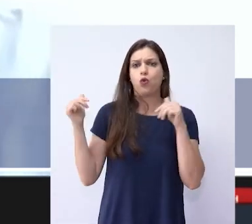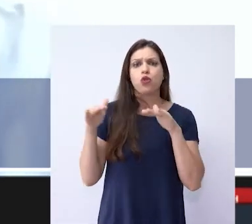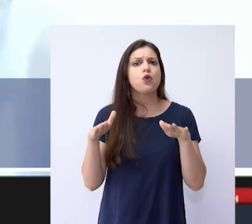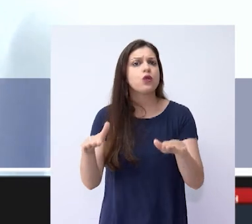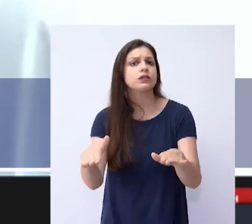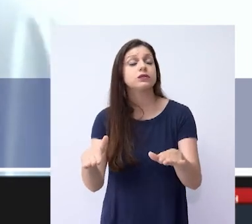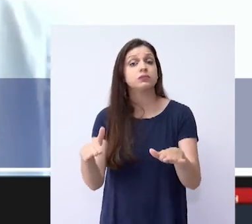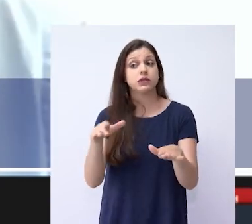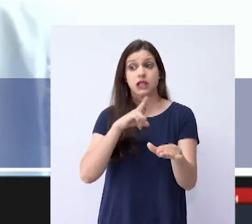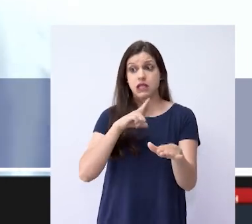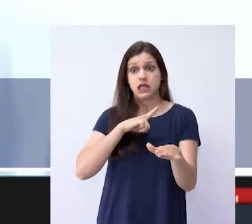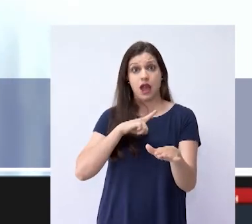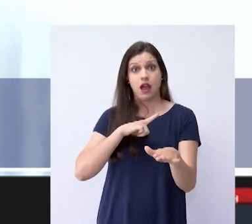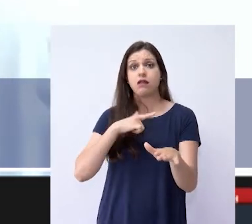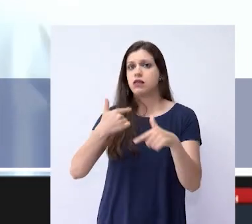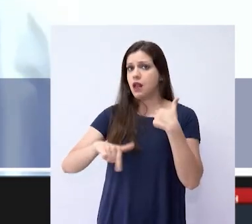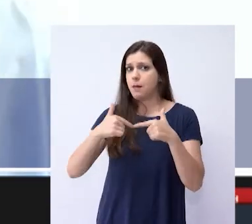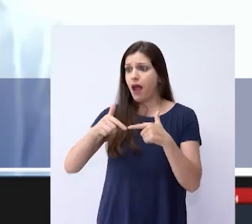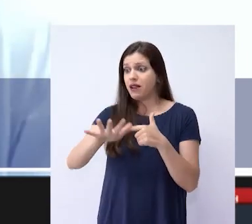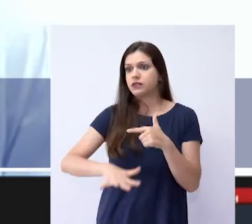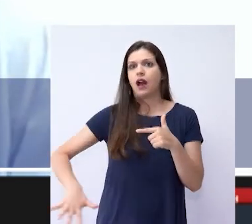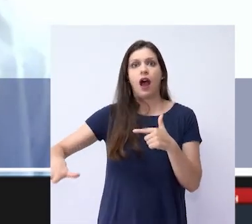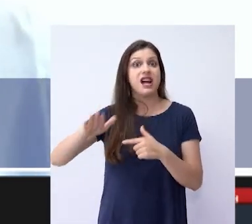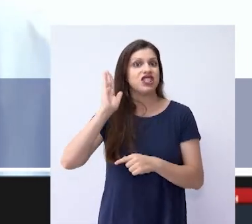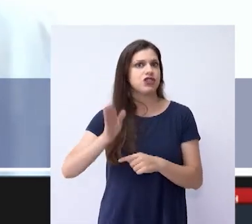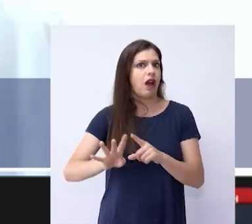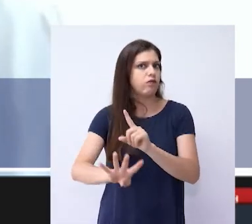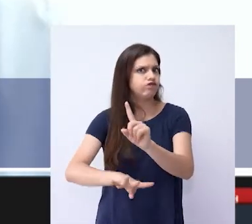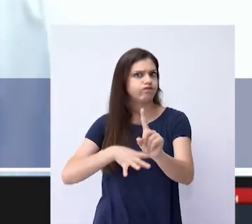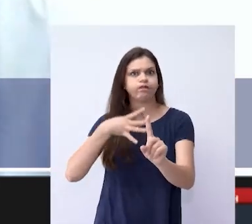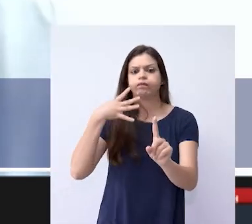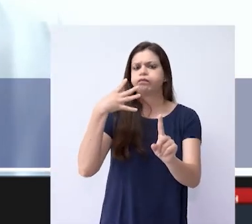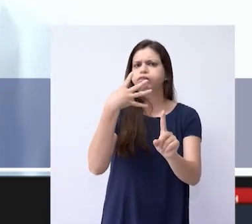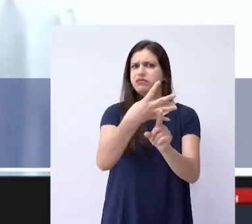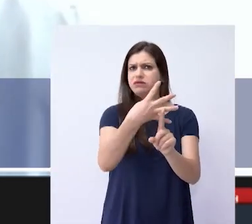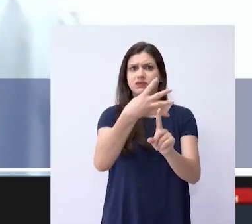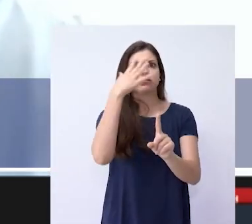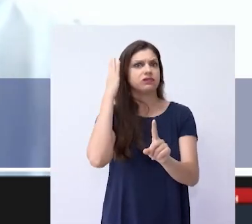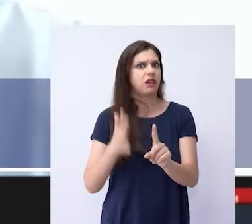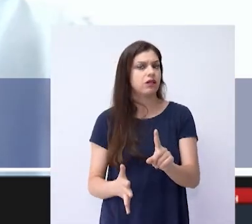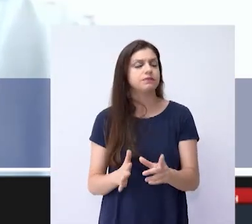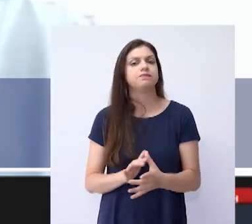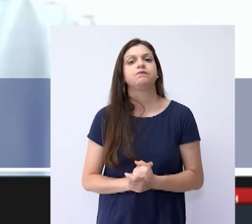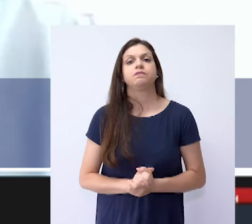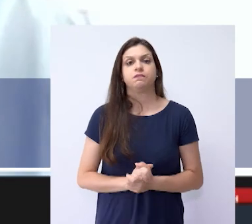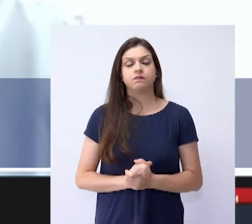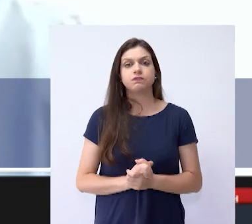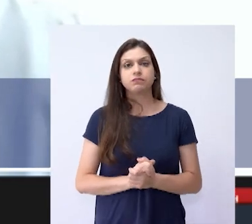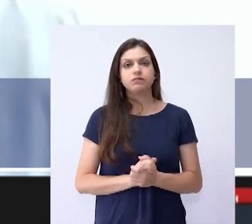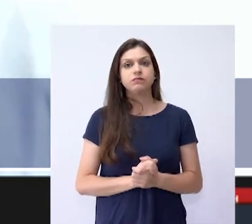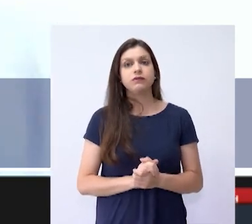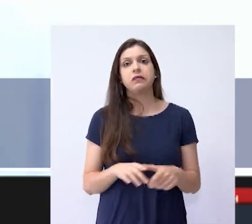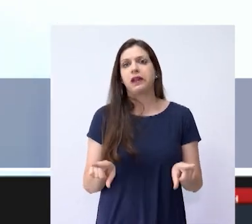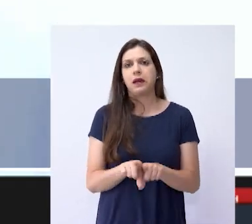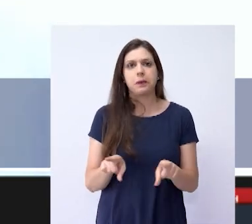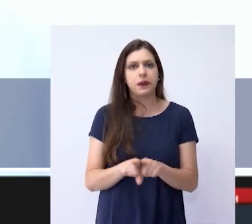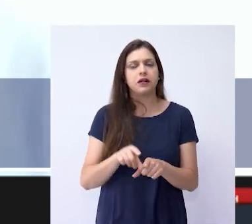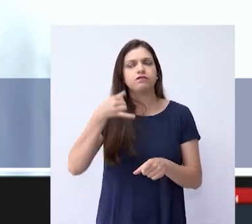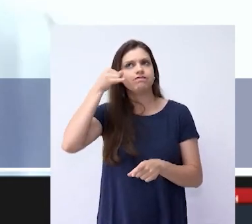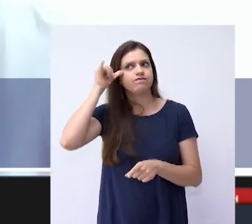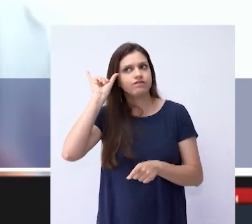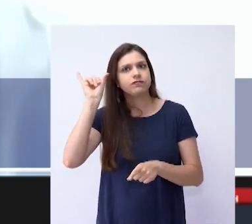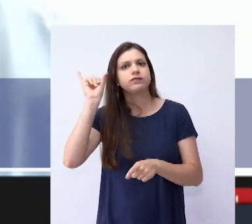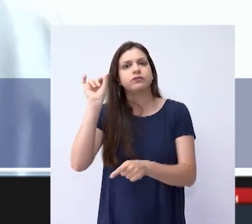número de turistas, o número de atividades que nós temos nessa região, elas são quadruplicadas em relação ao primeiro ZE. A mesma